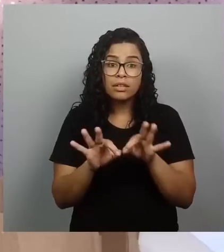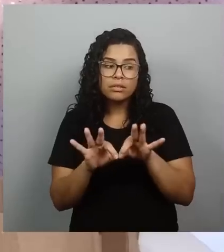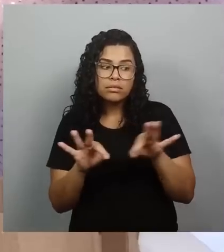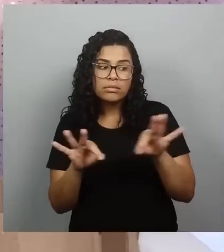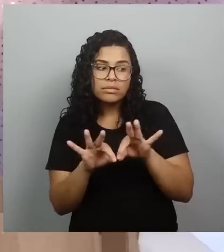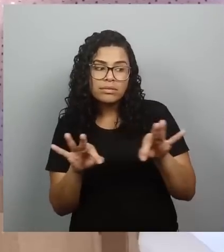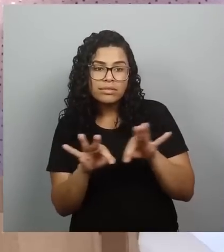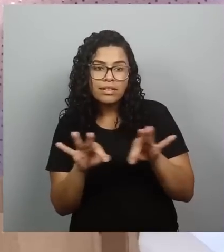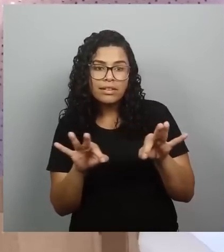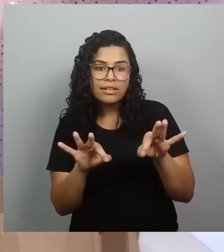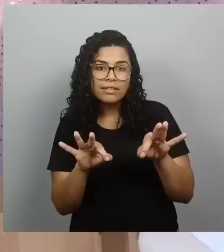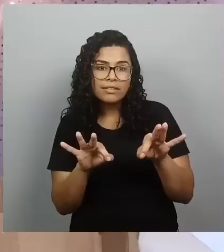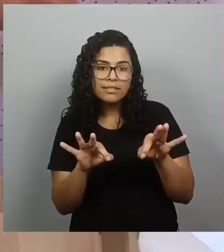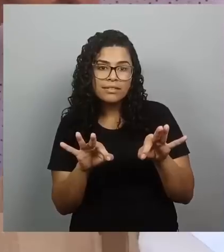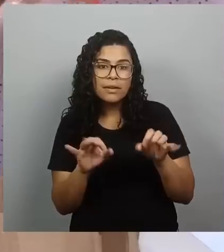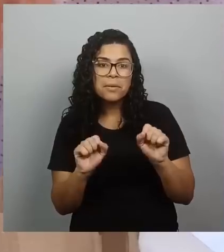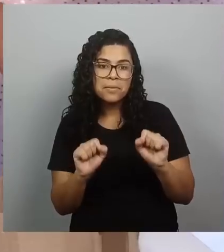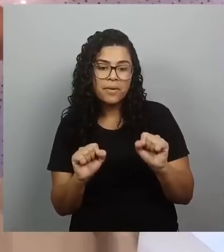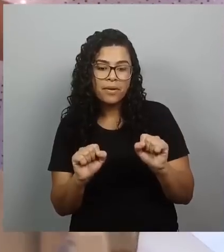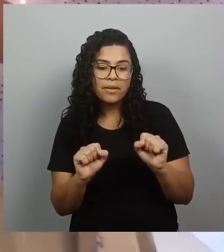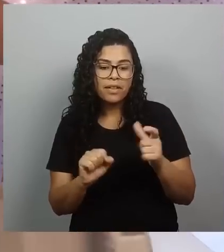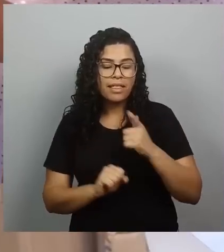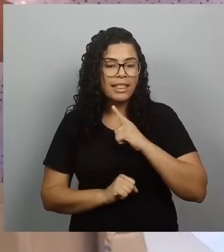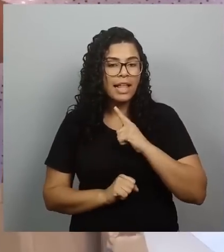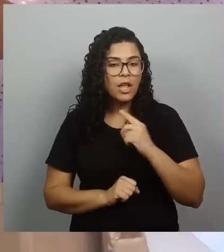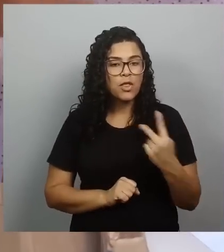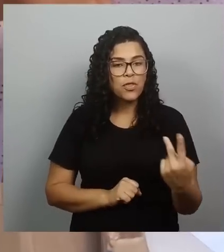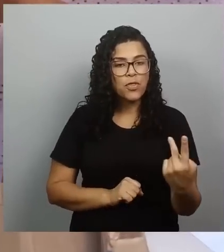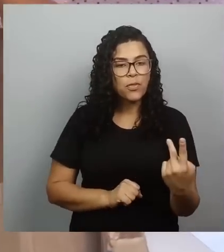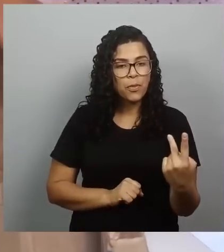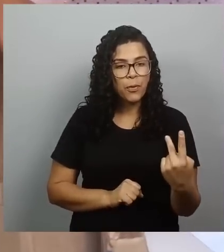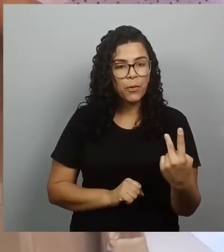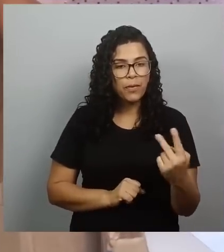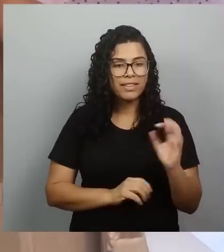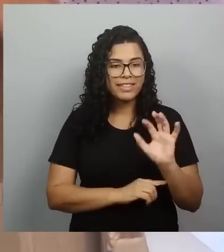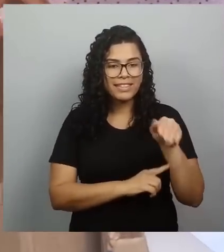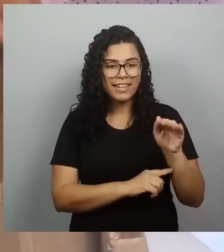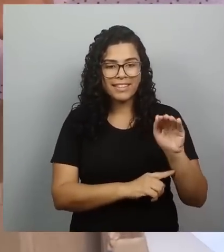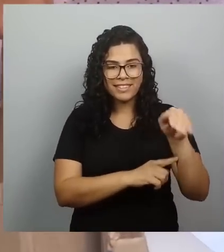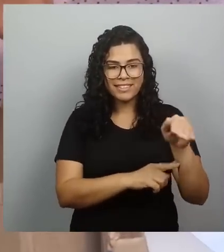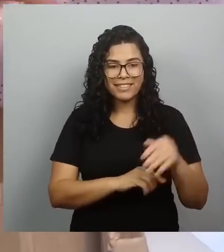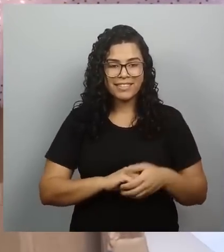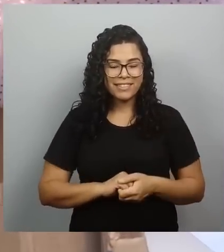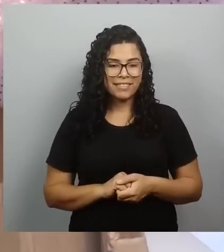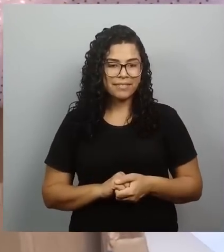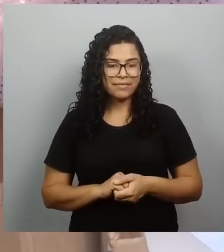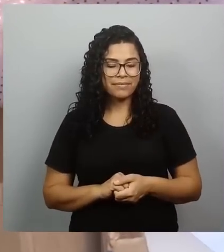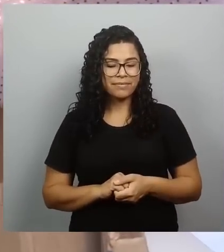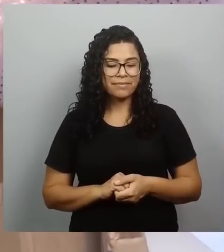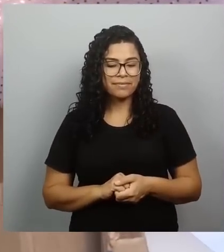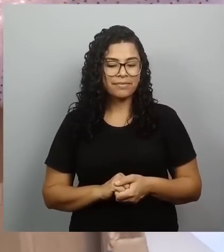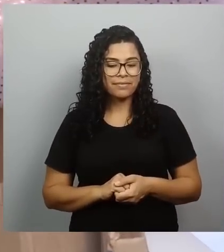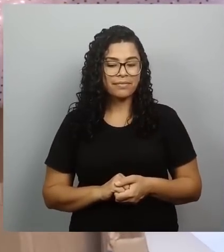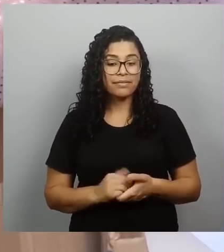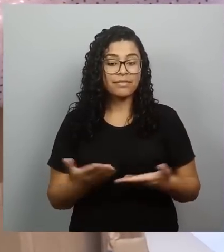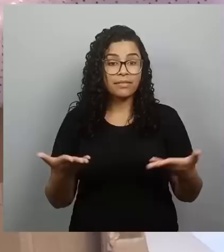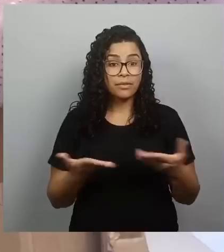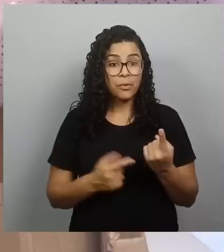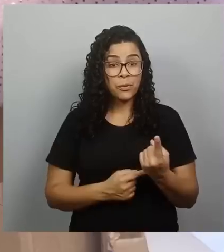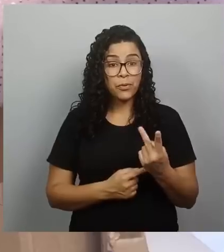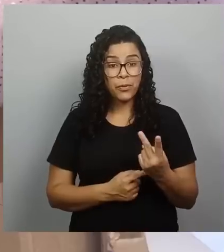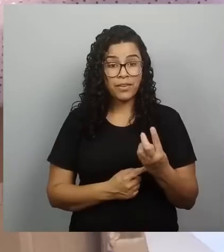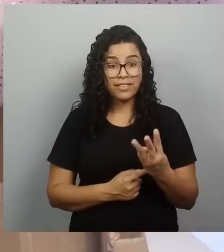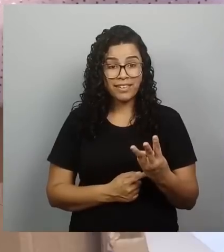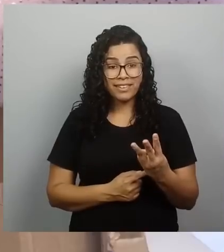a distância. Olha, agora eu tenho 2 cestas. E então, vamos